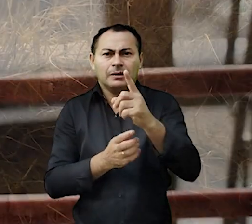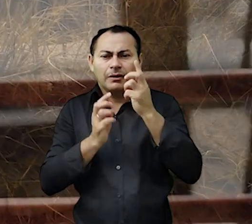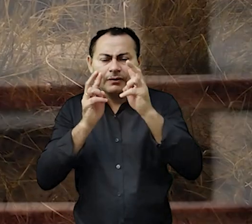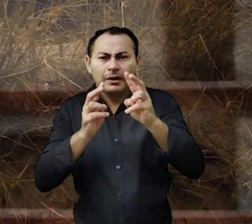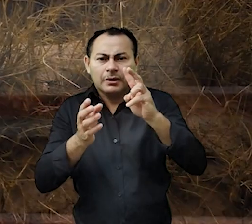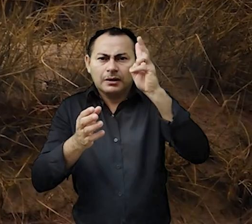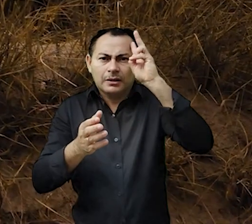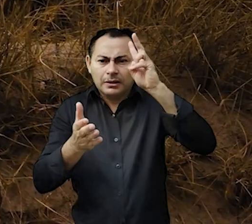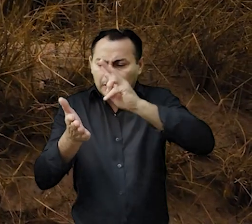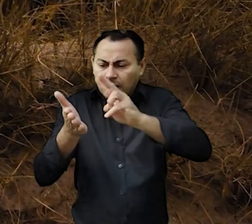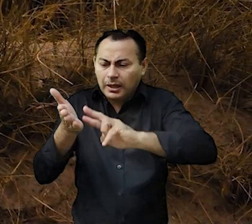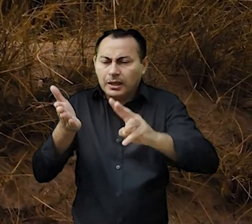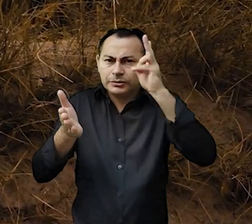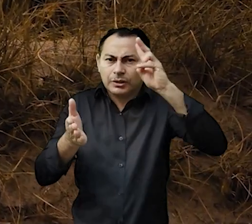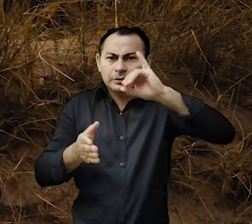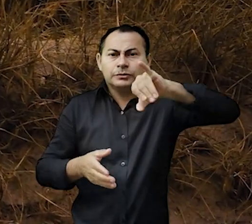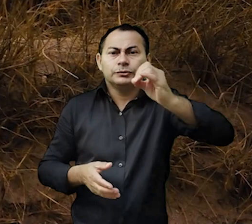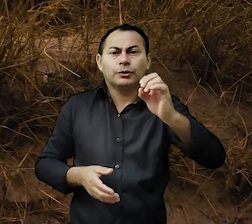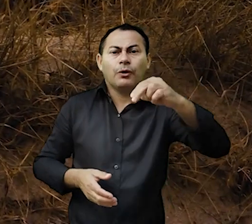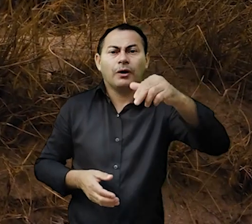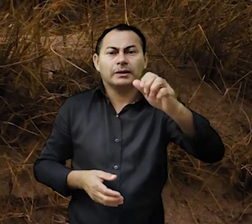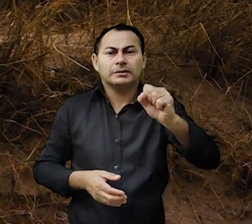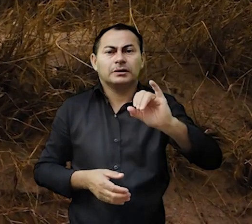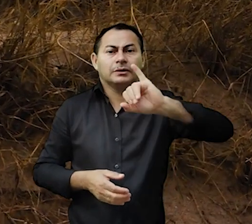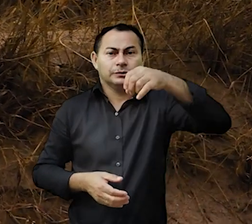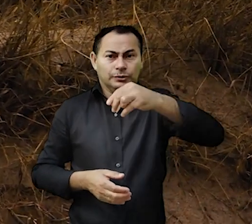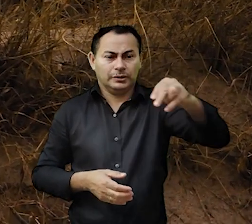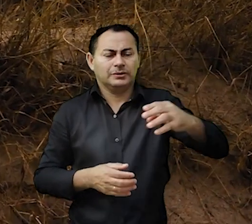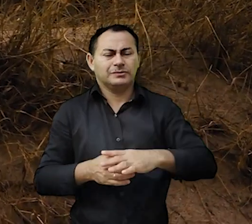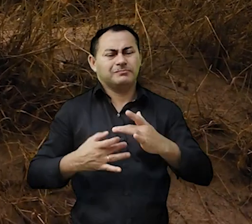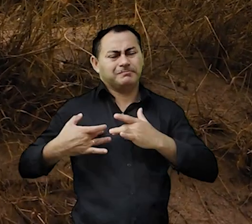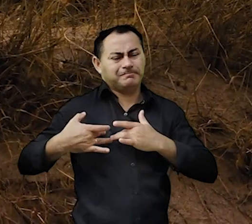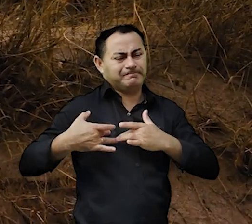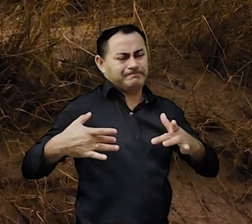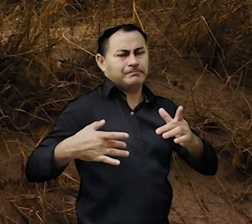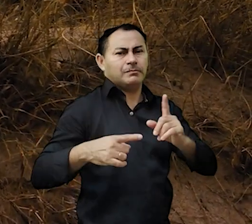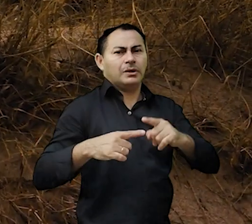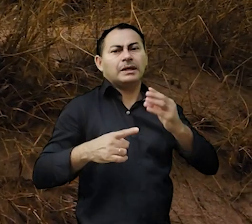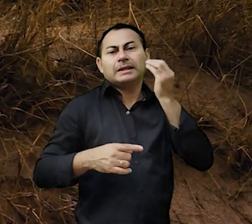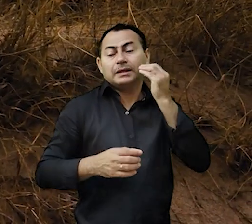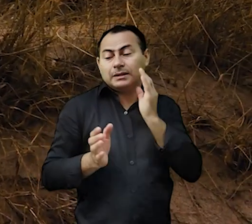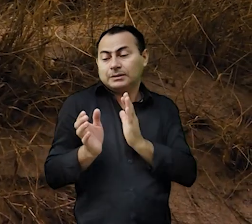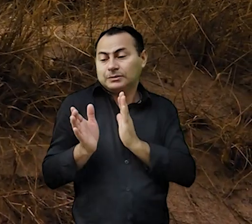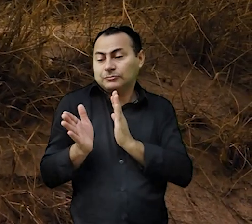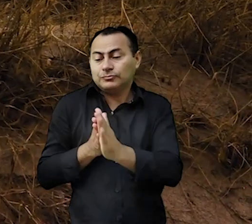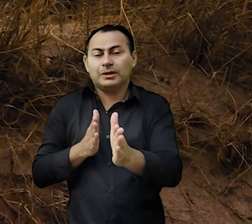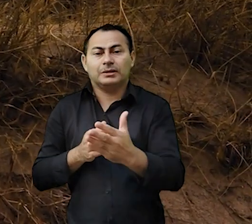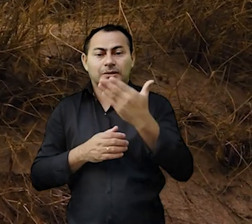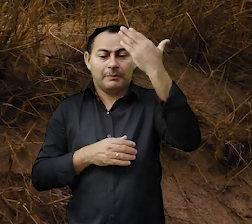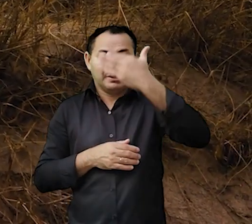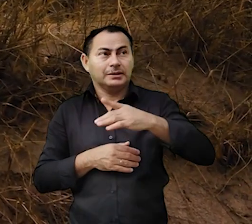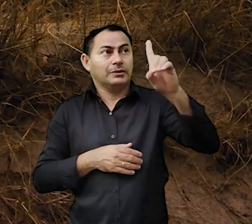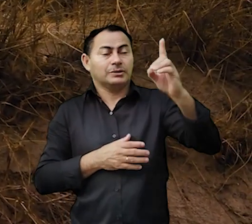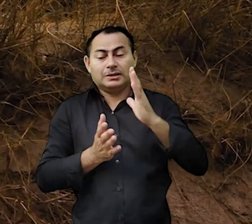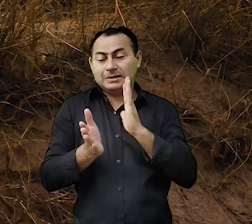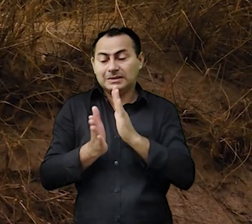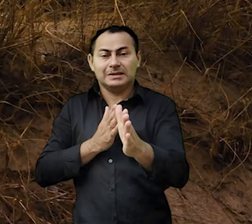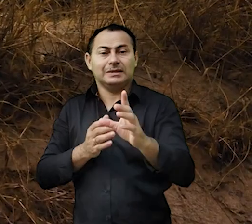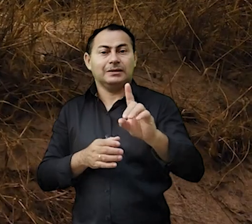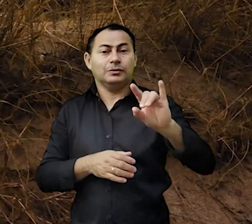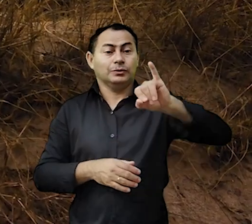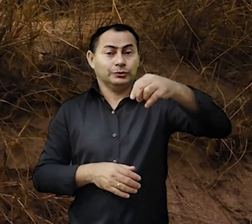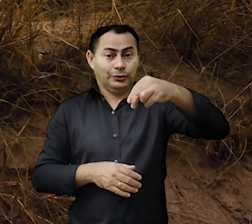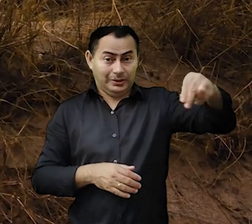você lê a história de Jonas, um dos profetas, sente pena de Jonas, porque ele tentou fugir da presença de